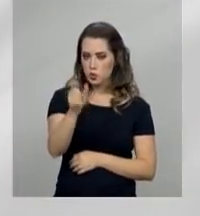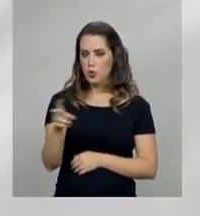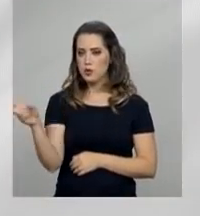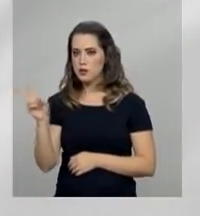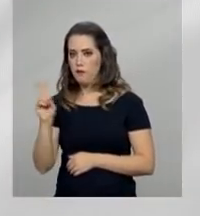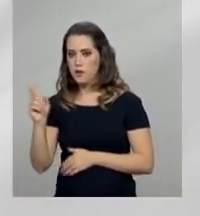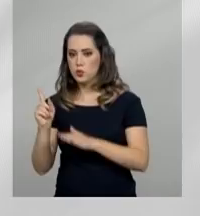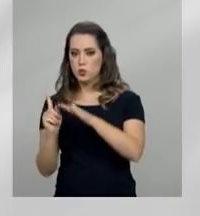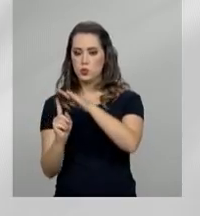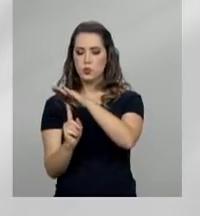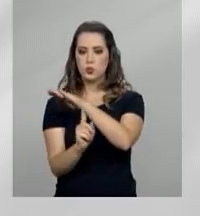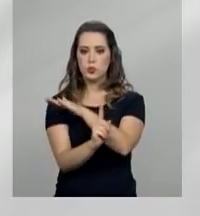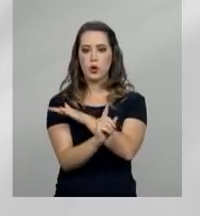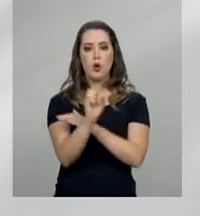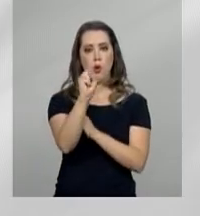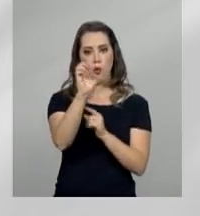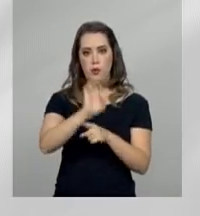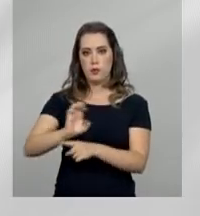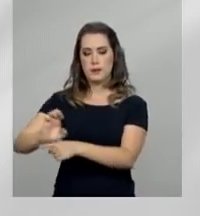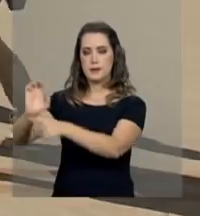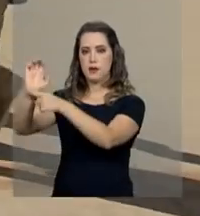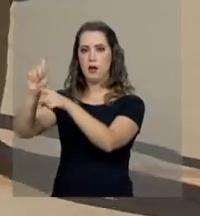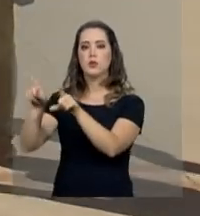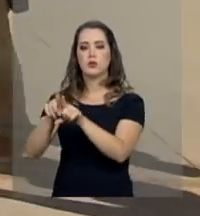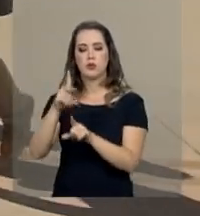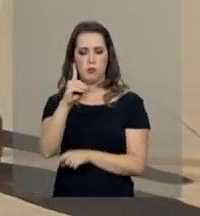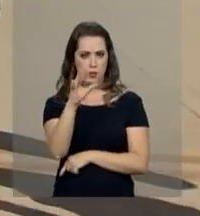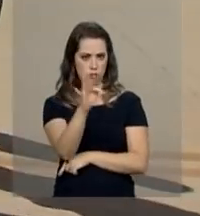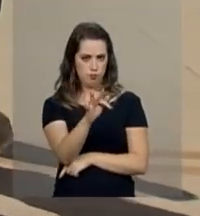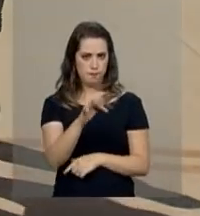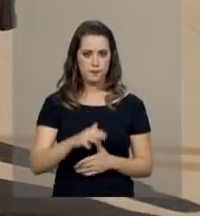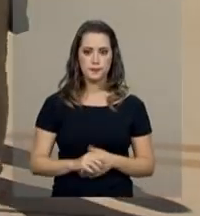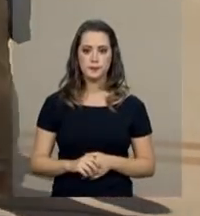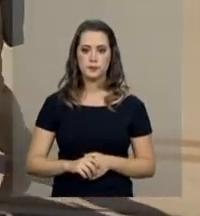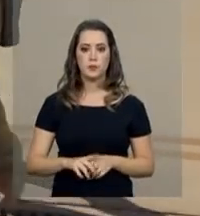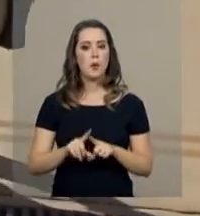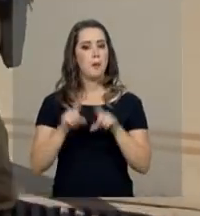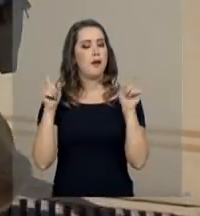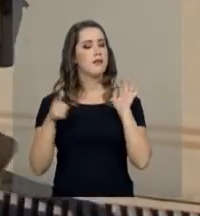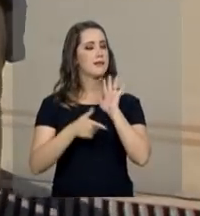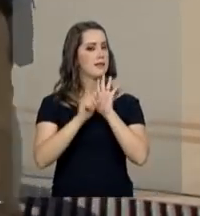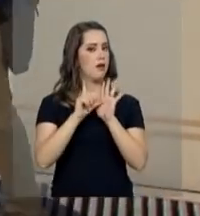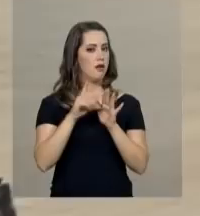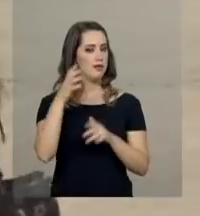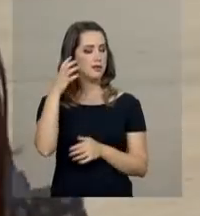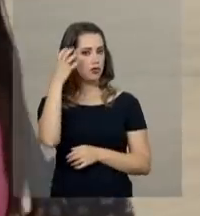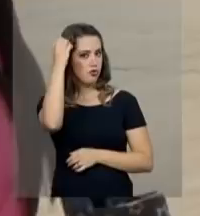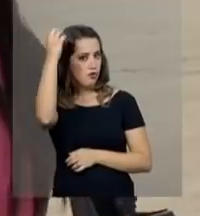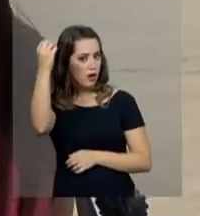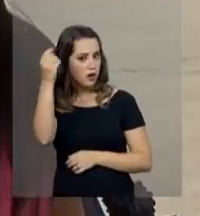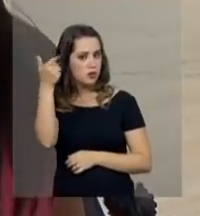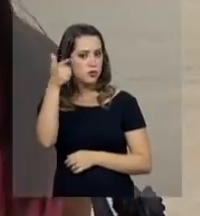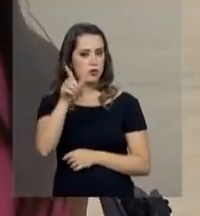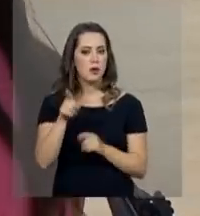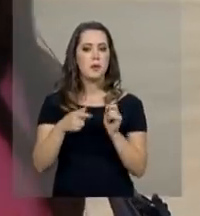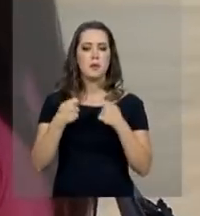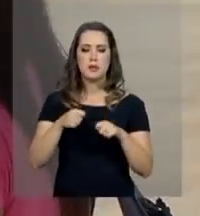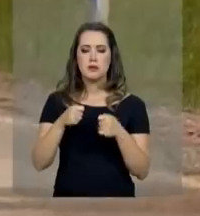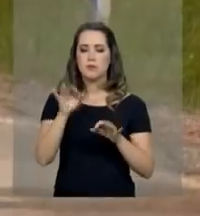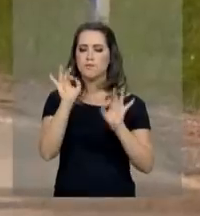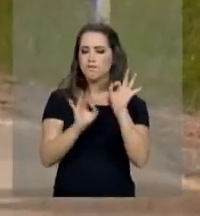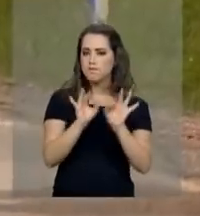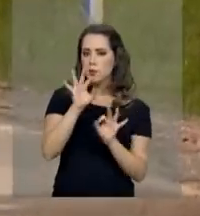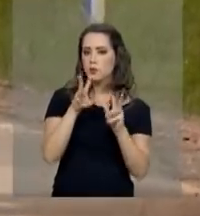8 estados e o Distrito Federal. Mas antes de serem transferidos, há um caminho a ser